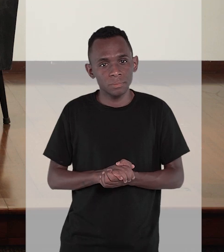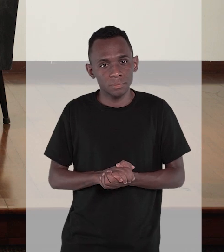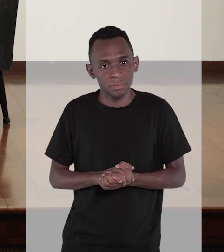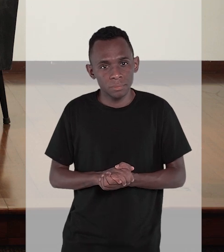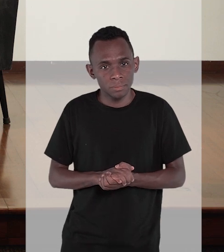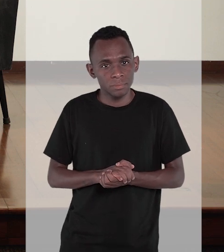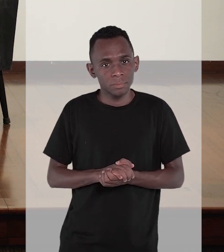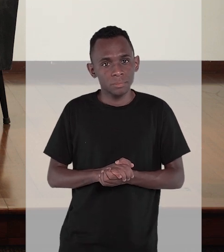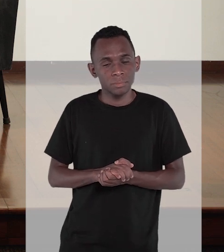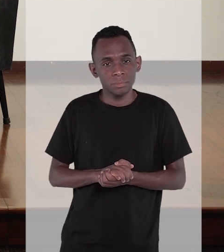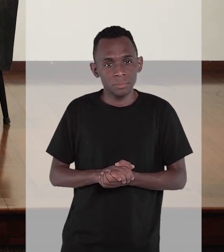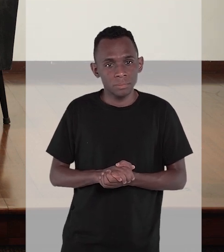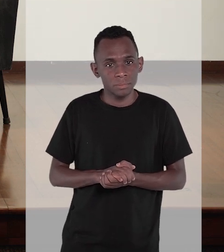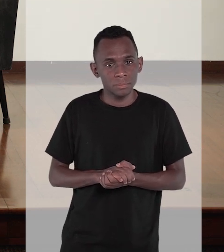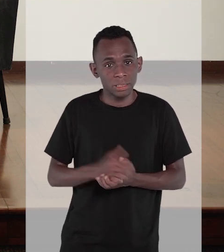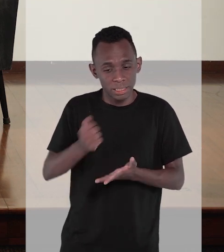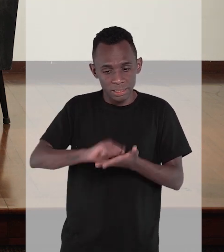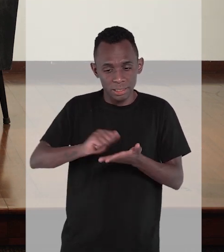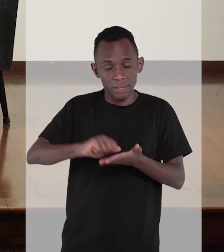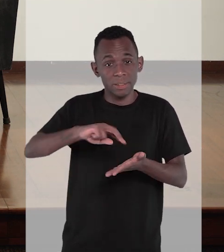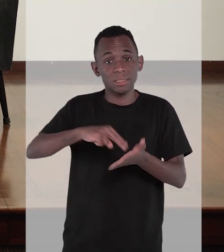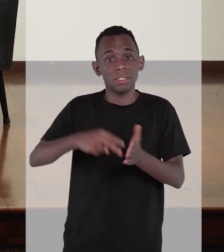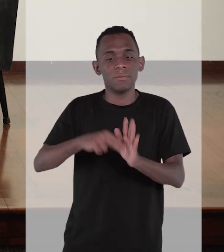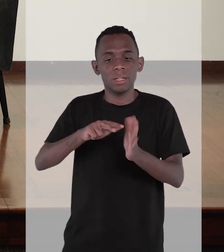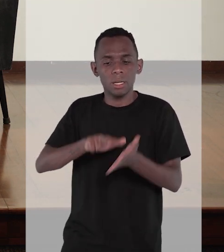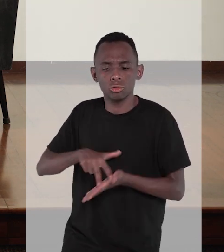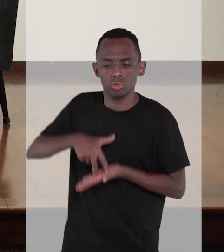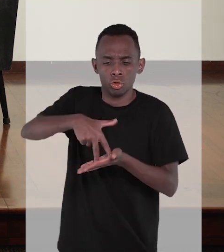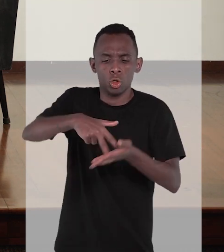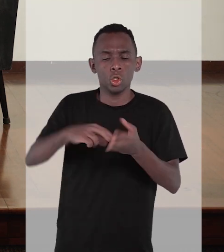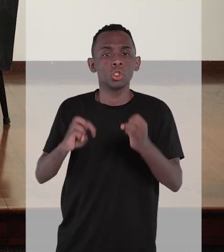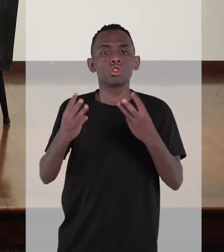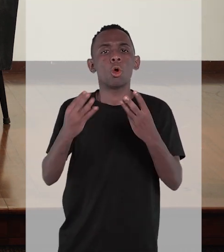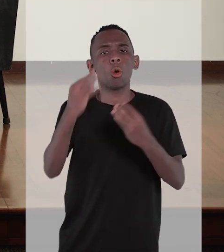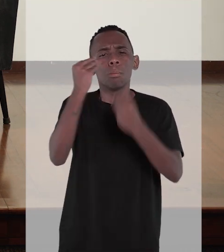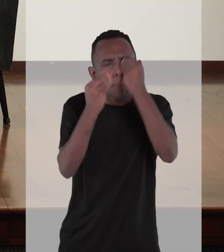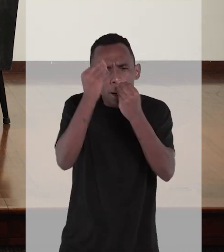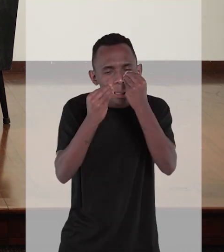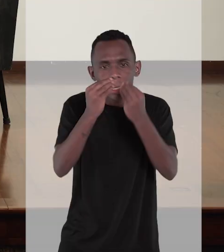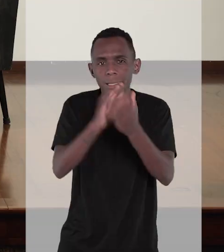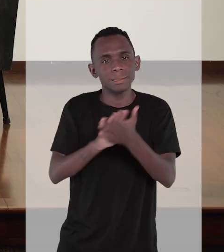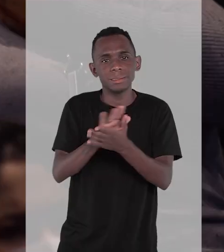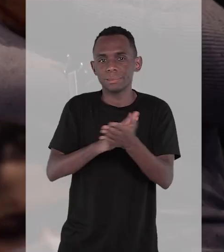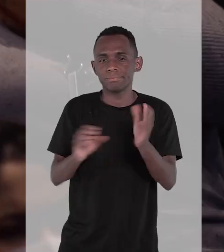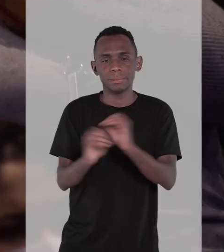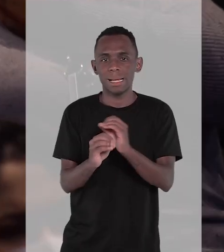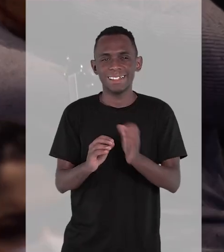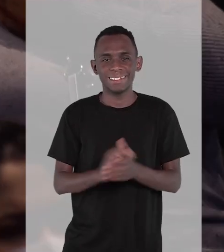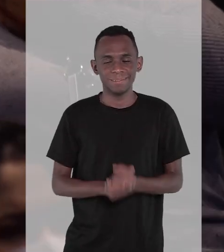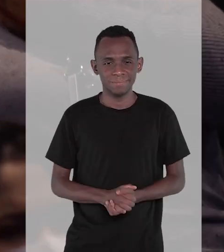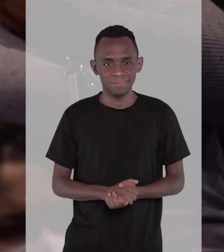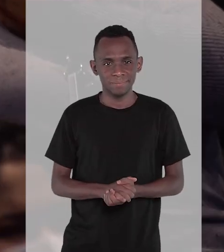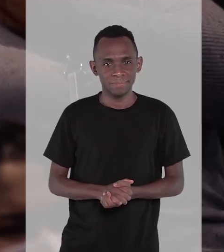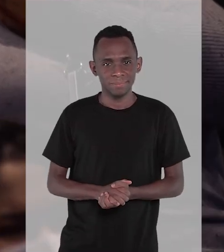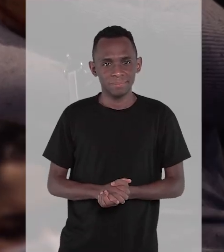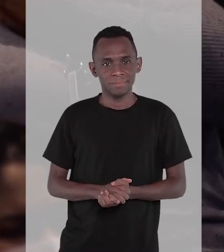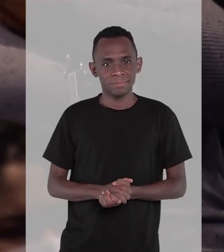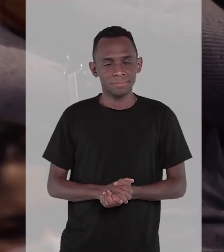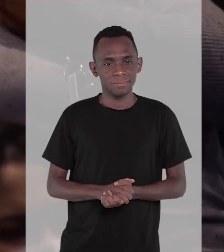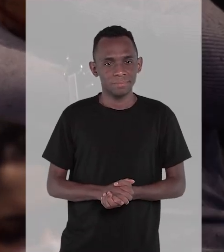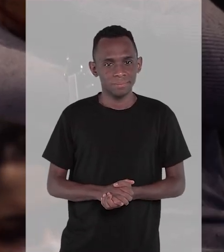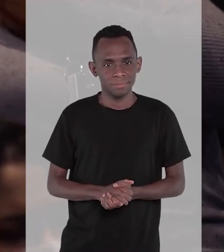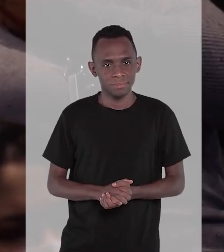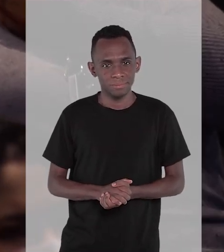boca de cena, num palco sem maquiagem. Então pronto. Foi isso? Eu li meu livro, tá vendo? Tá vendo?